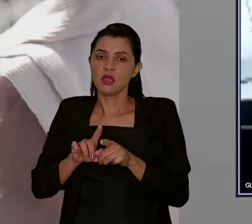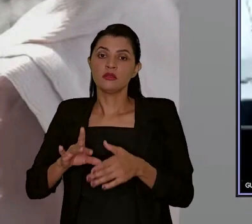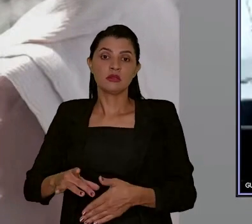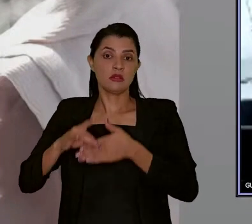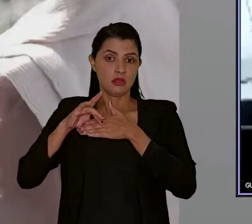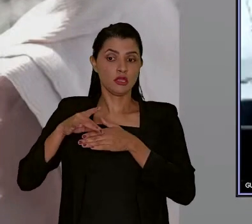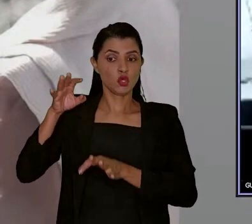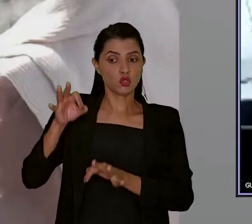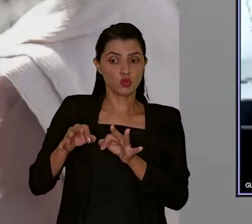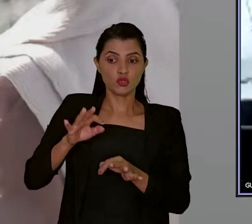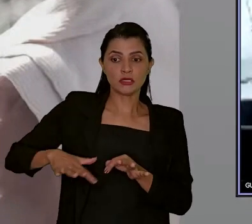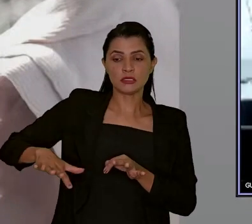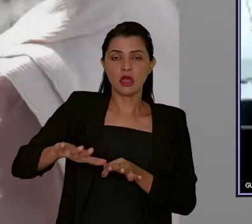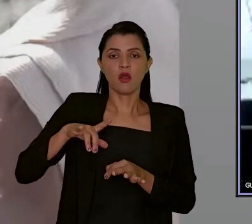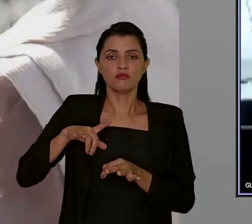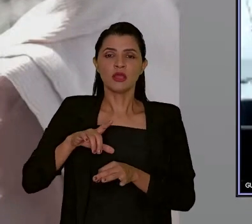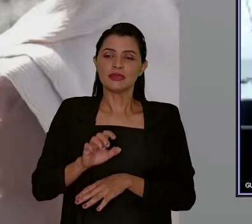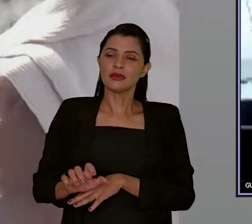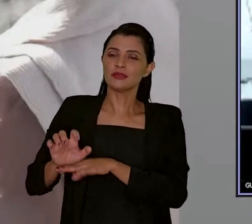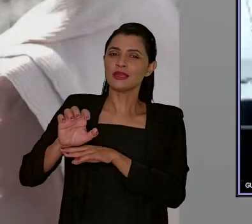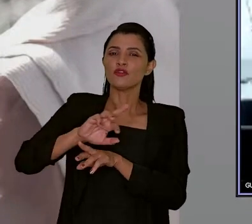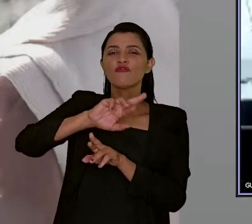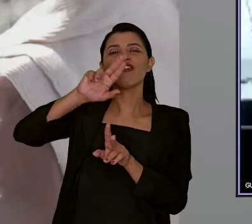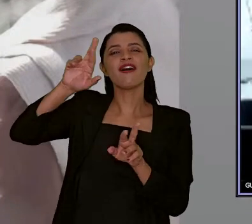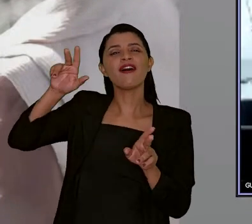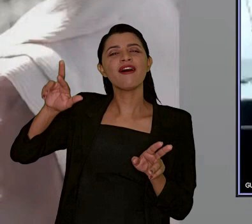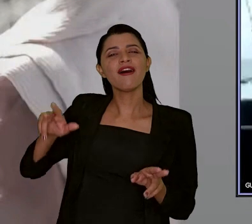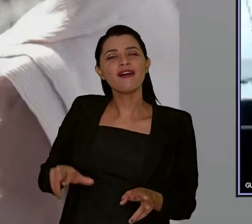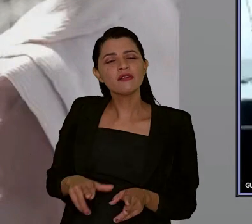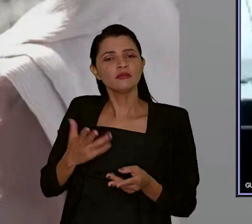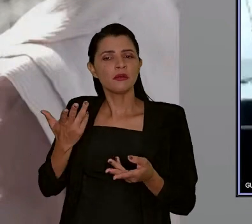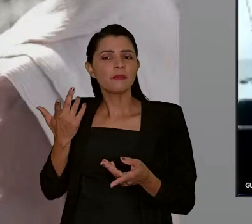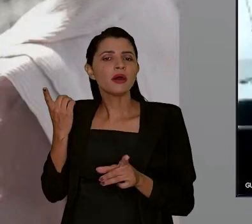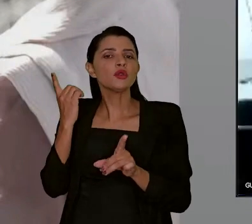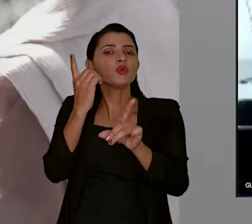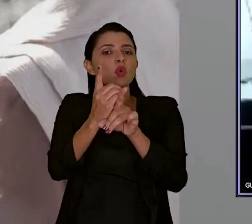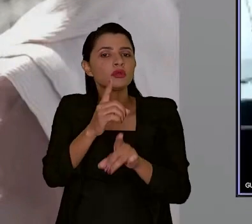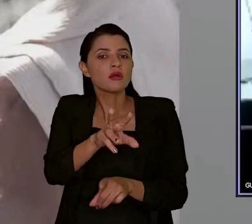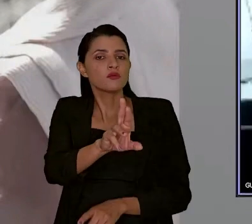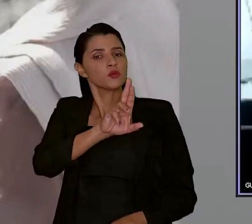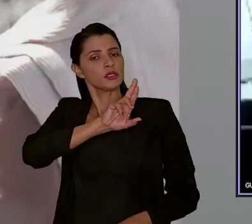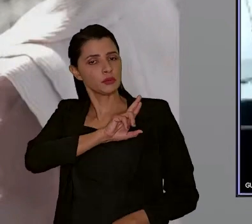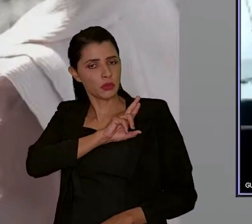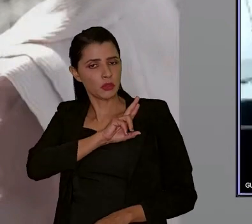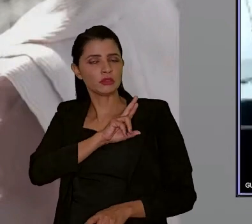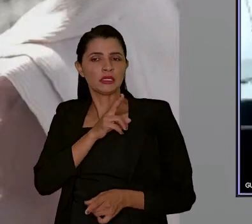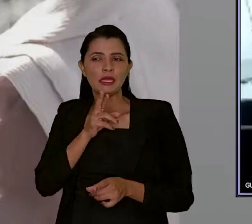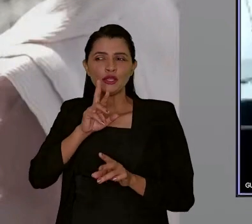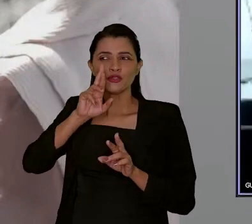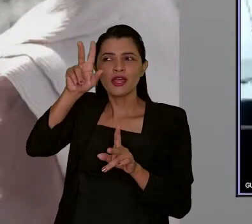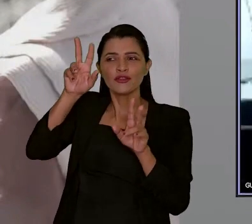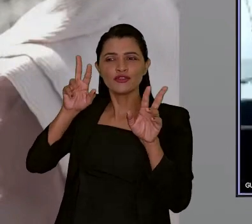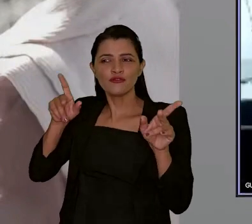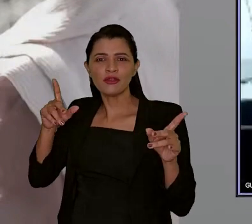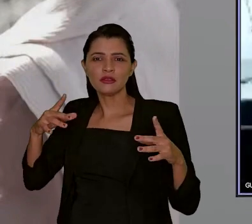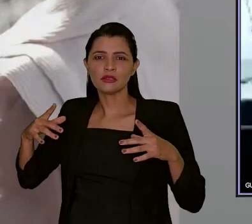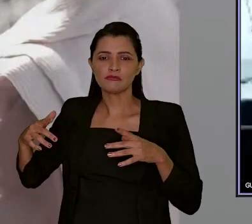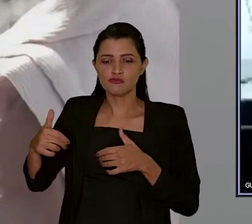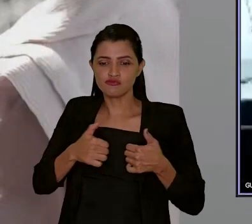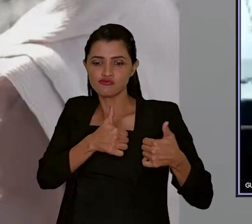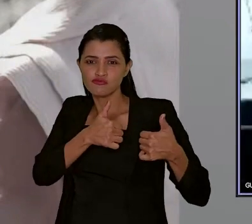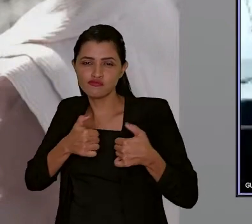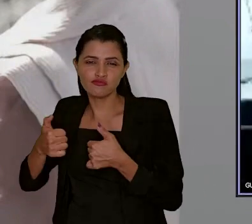diversos estados, exatamente para buscar solucionar as controvérsias e os conflitos que se verificam no